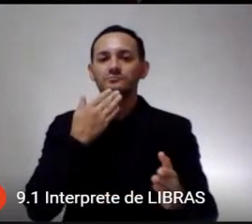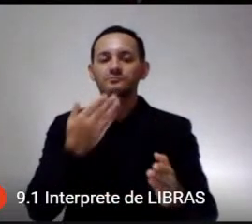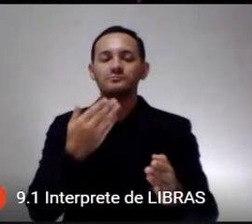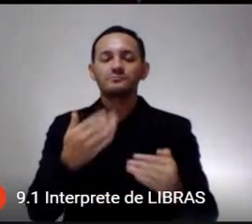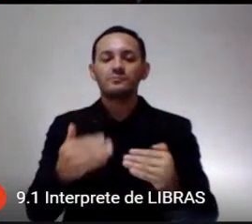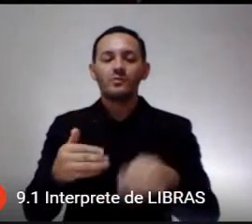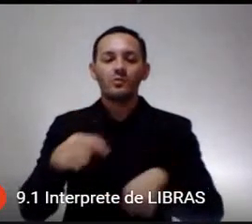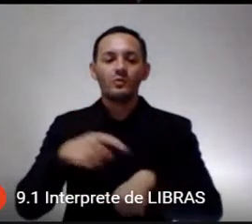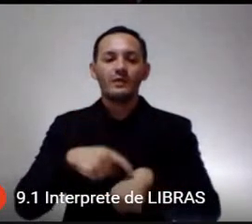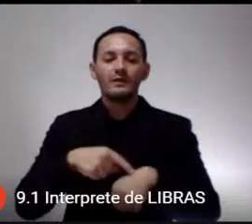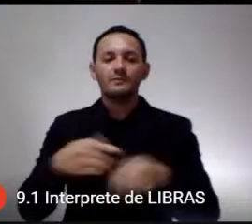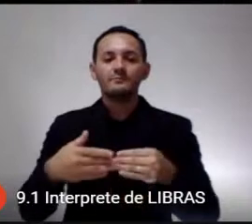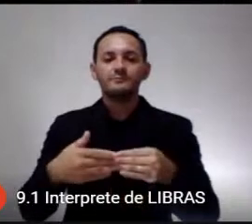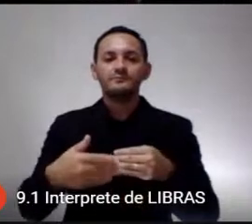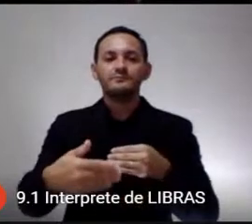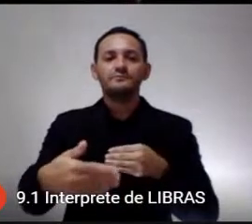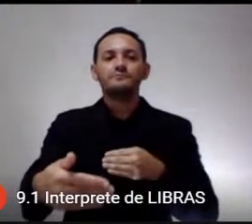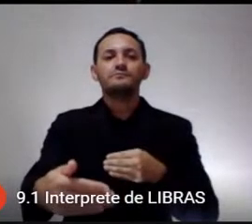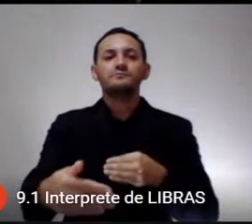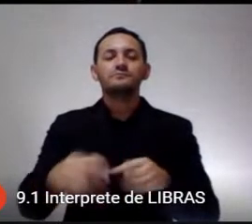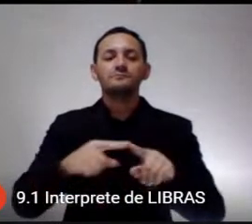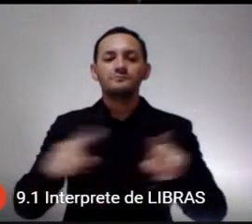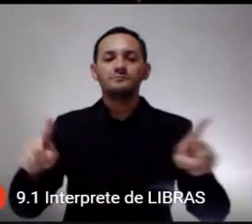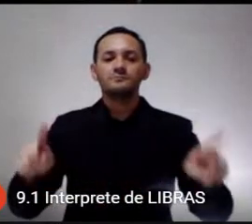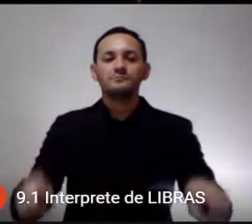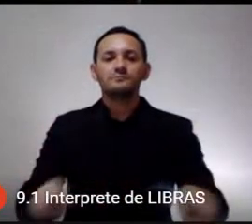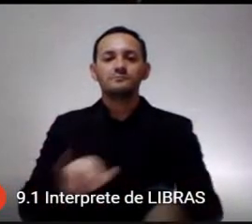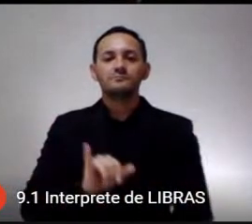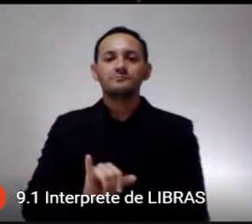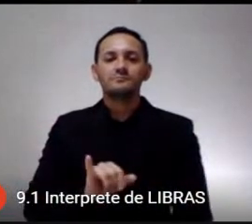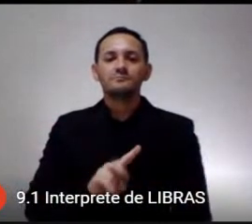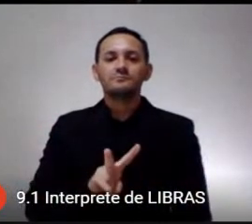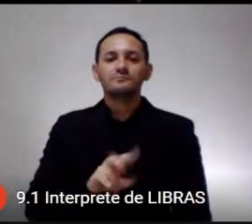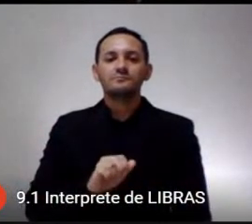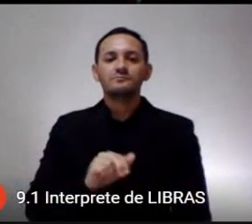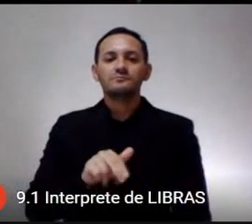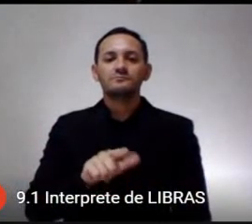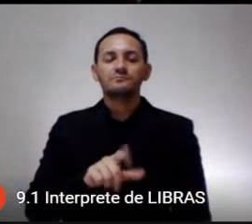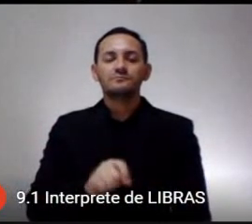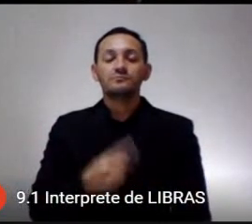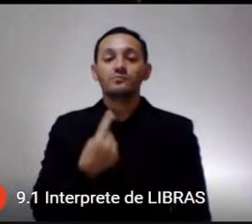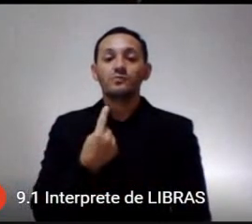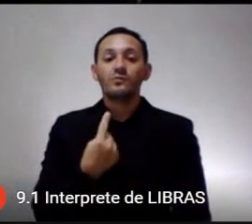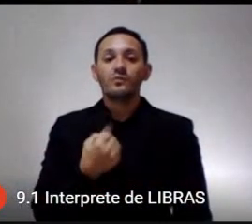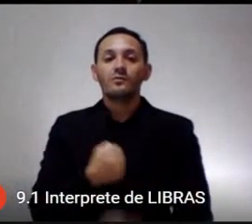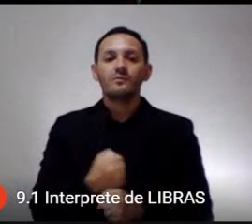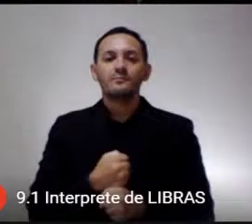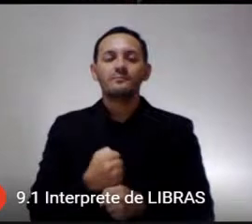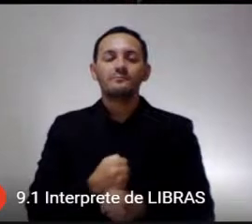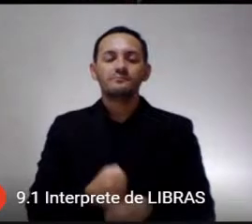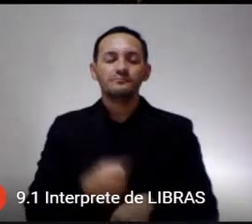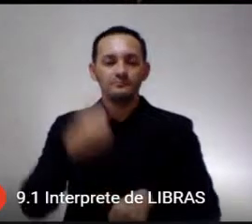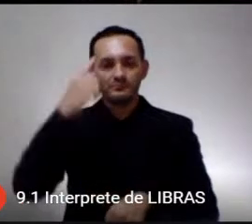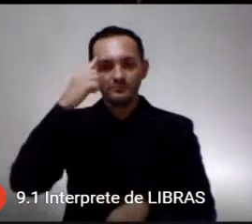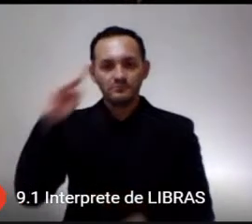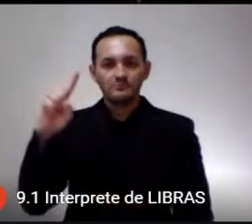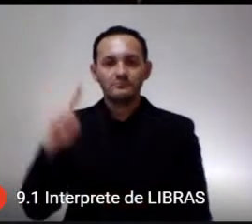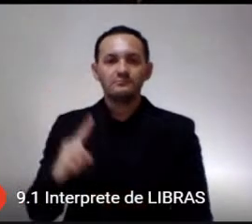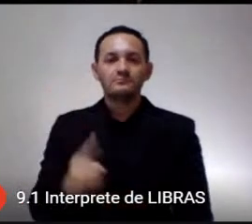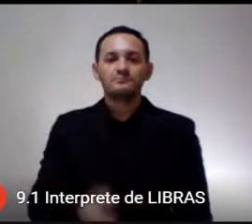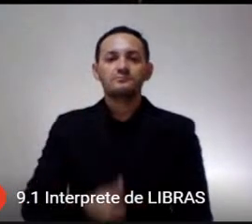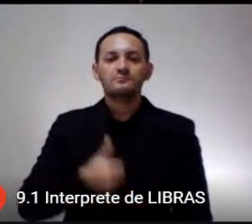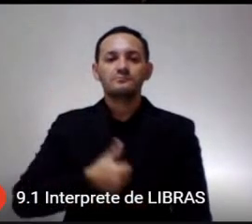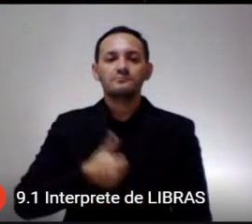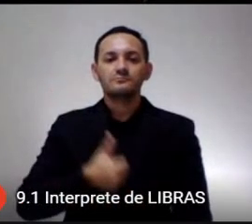prorrogação da requisição da servidora Ivanilde Barbosa dos Santos pelo período de um ano, a partir de 1º de novembro de 2020, com ônus para o órgão de